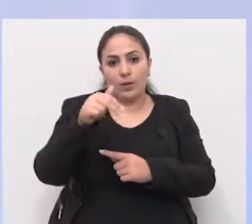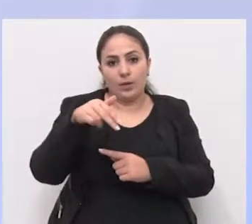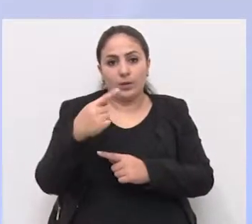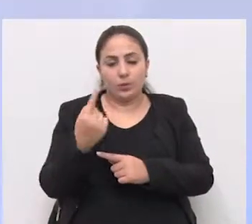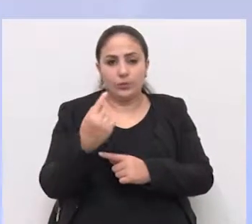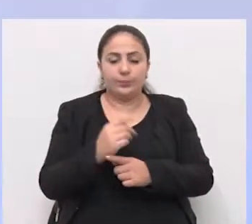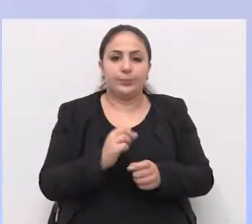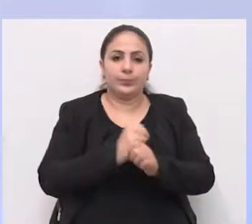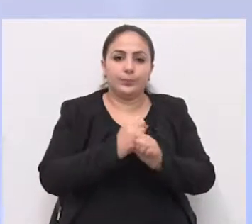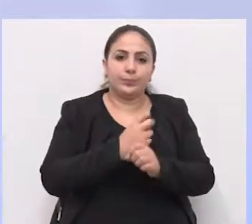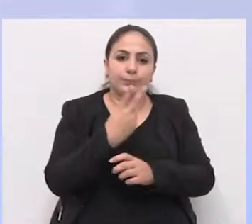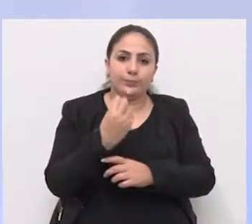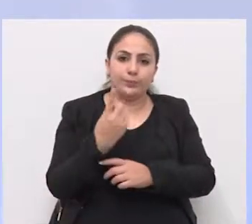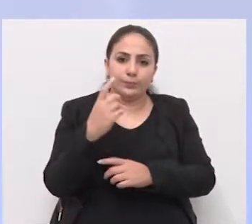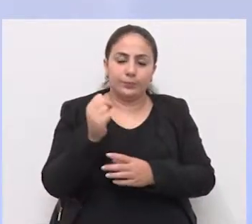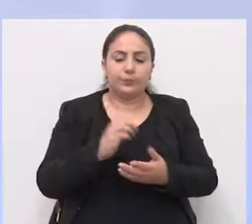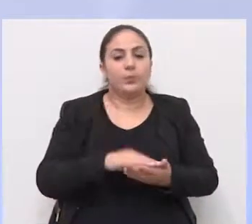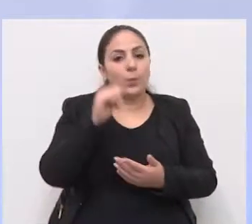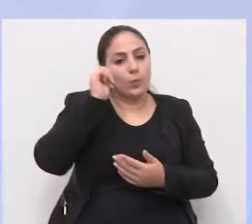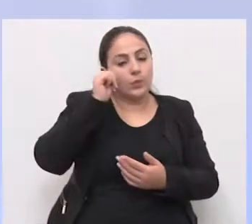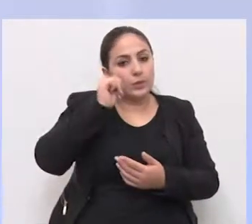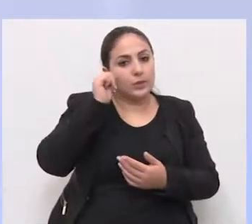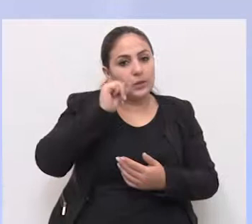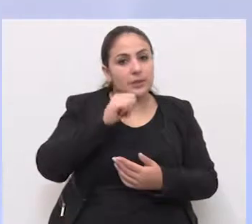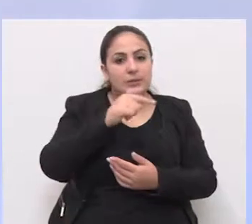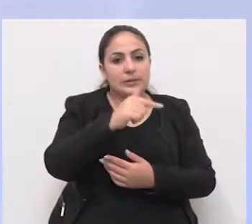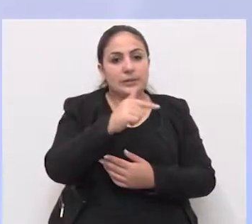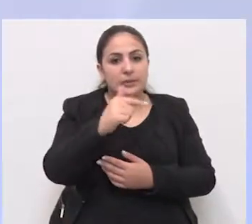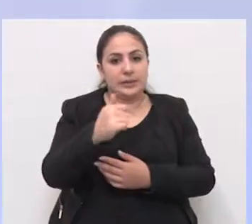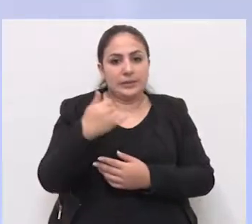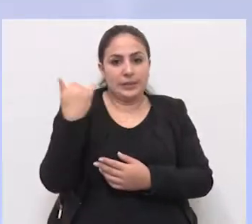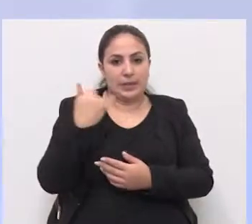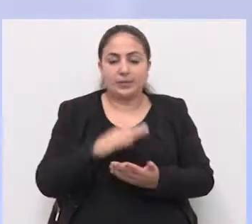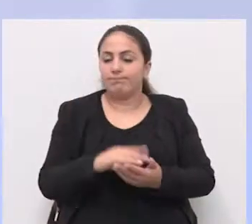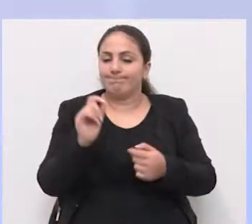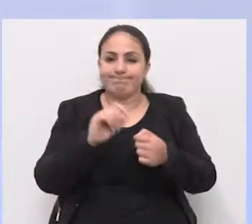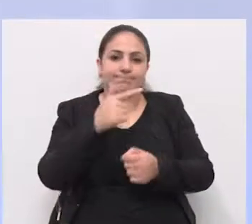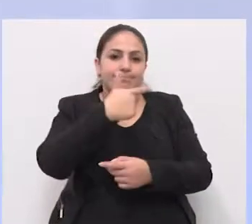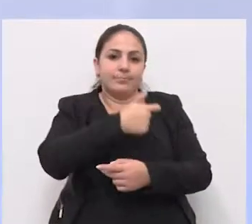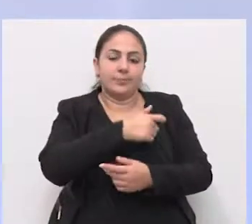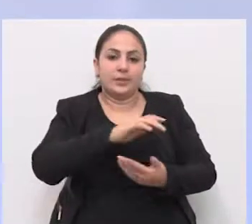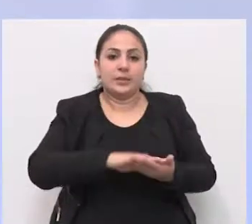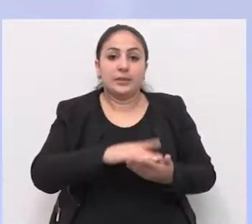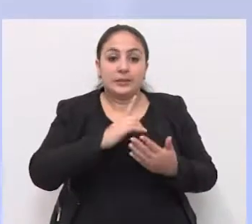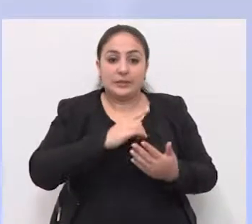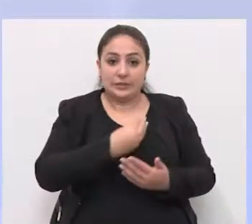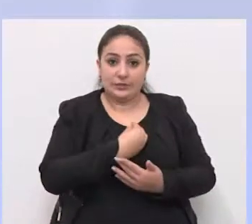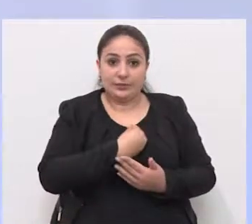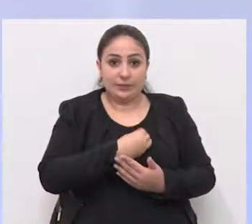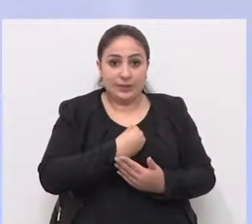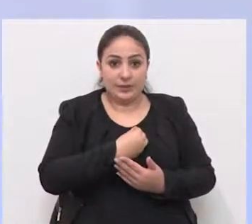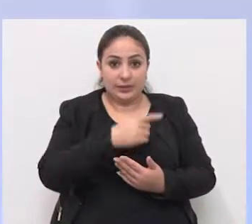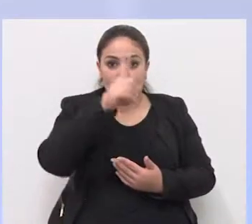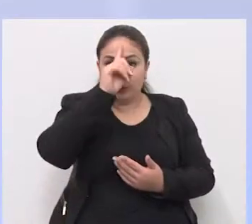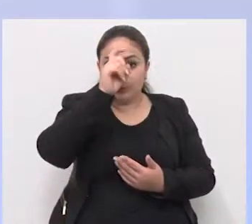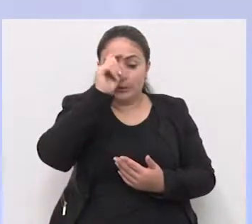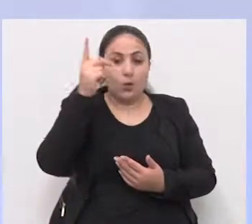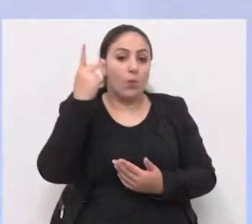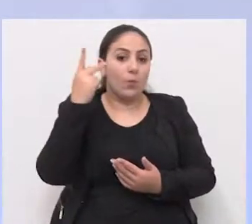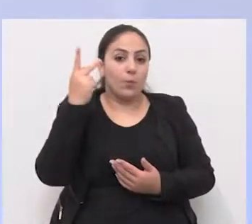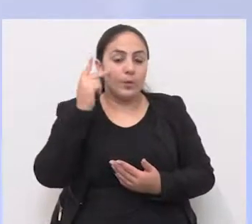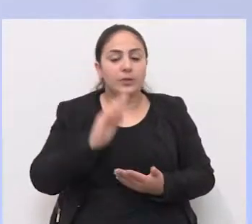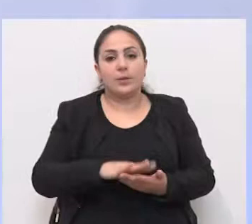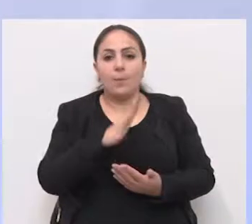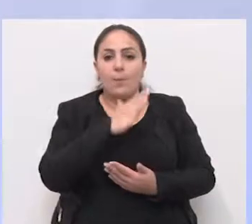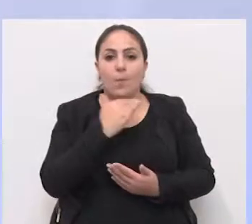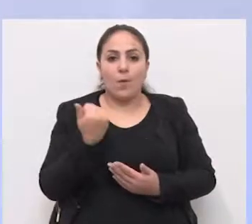em 2018. Uma mulher de 77 anos que não fez a vacina estava internada no Hospital